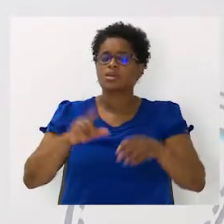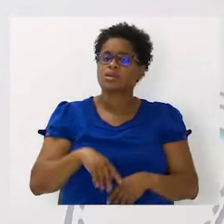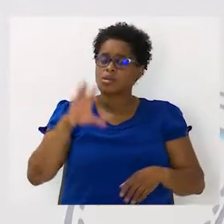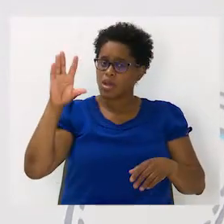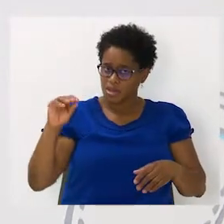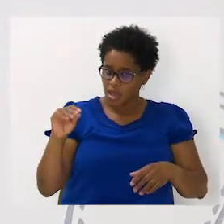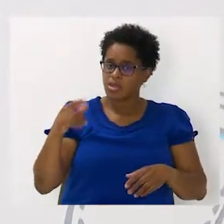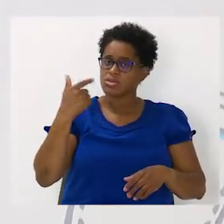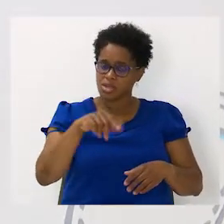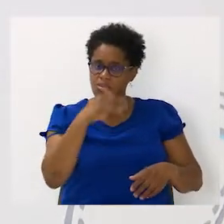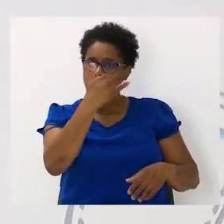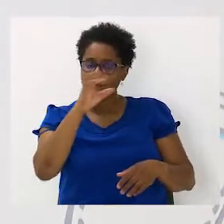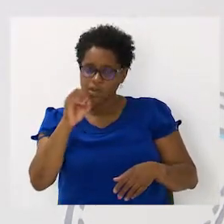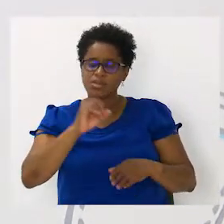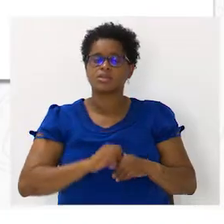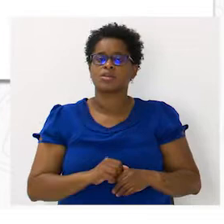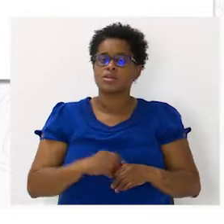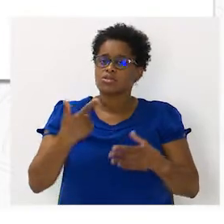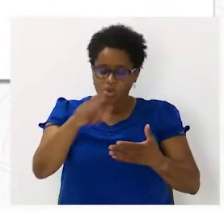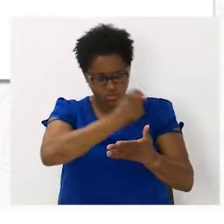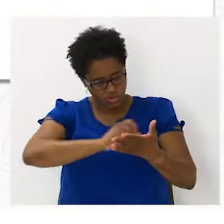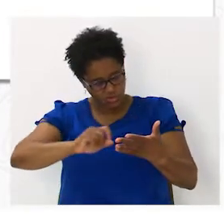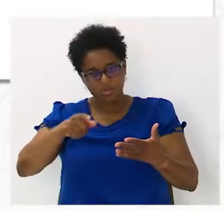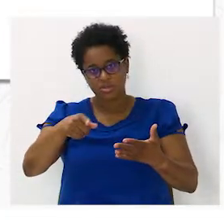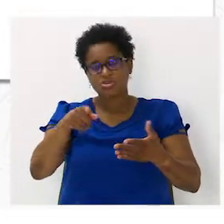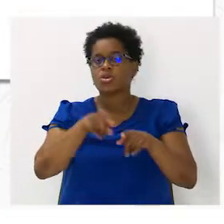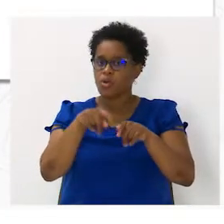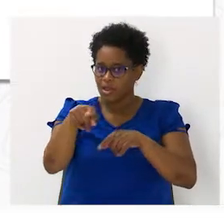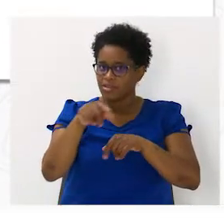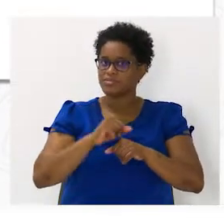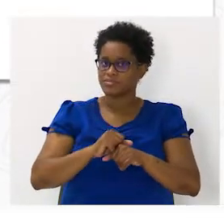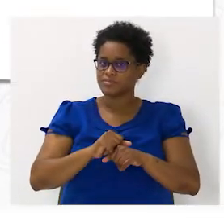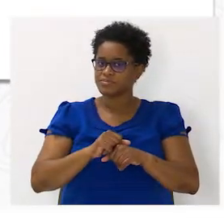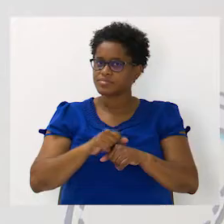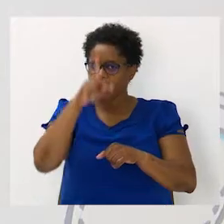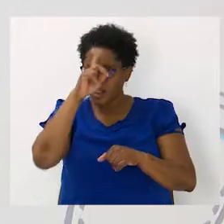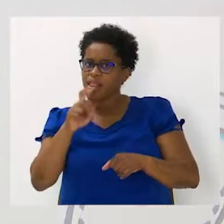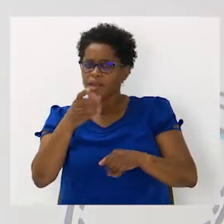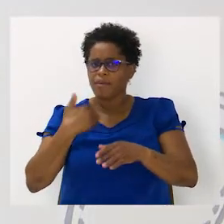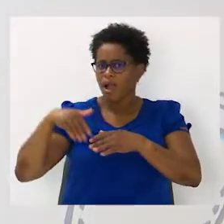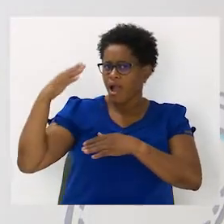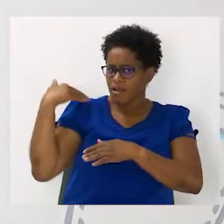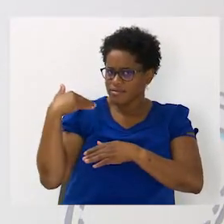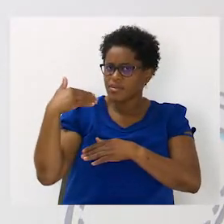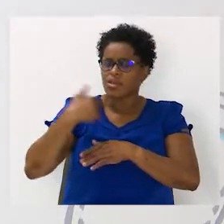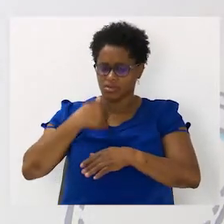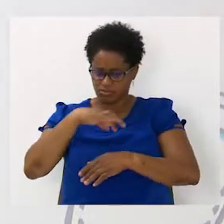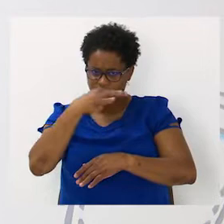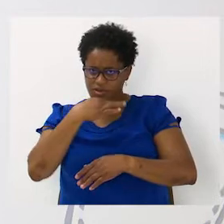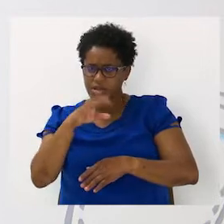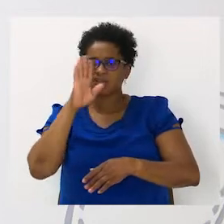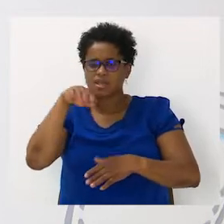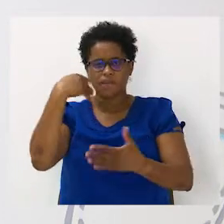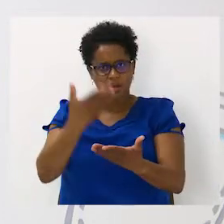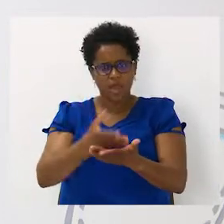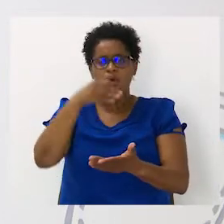assim como 10 está para 20. Então, escrevemos isso dessa forma. E lembre-se que anteriormente eu tinha dito, se